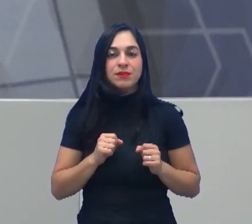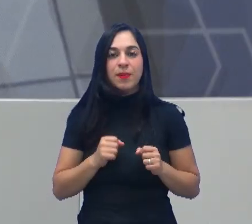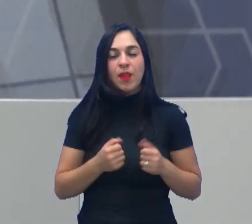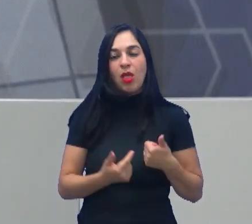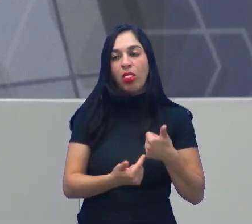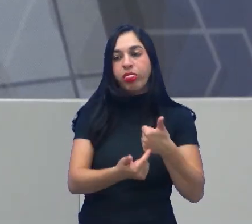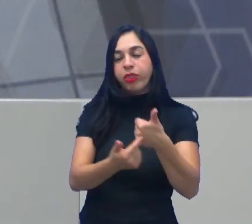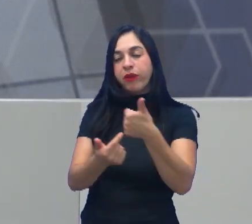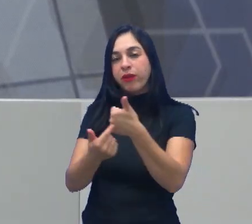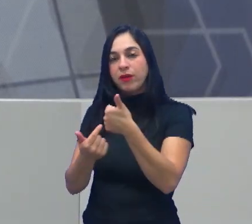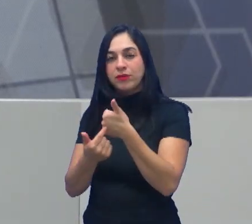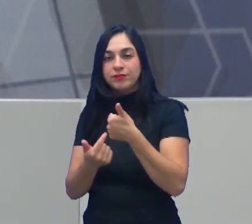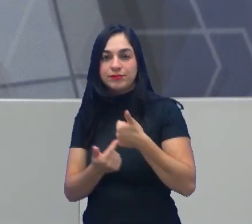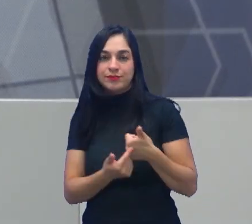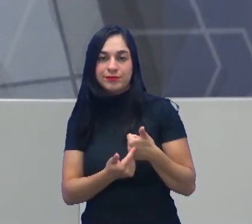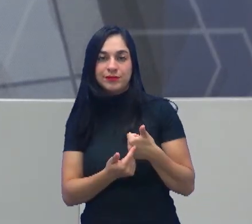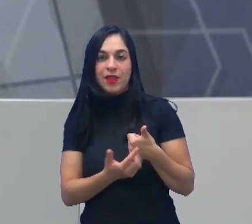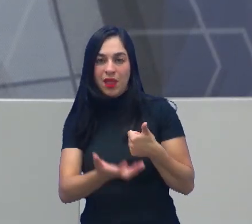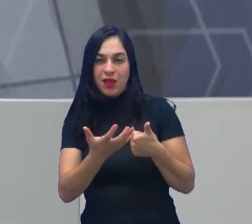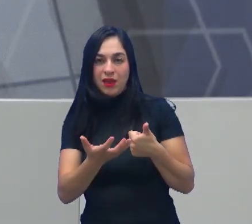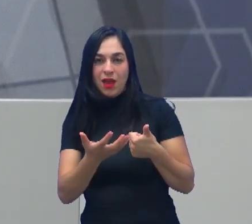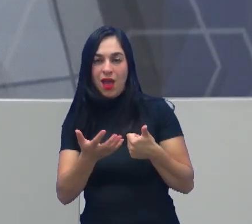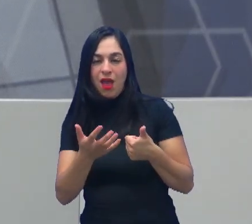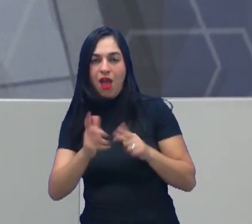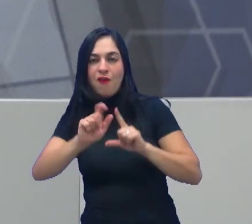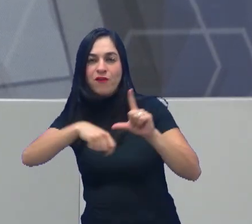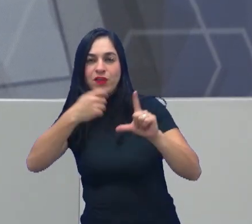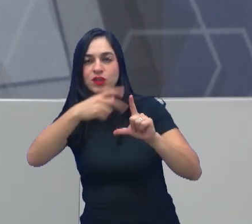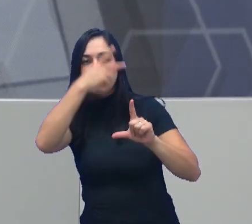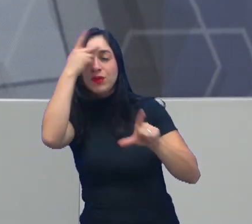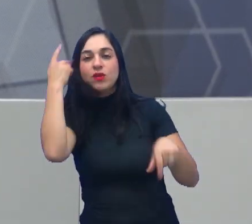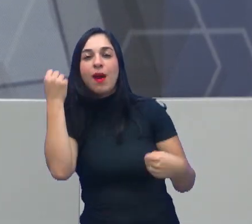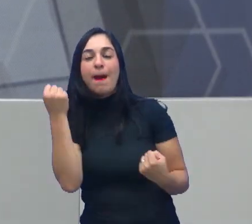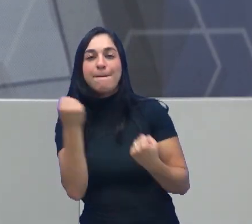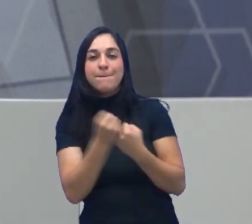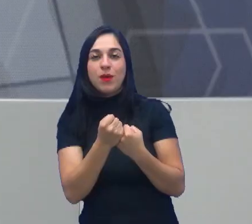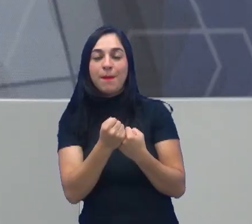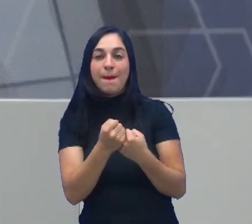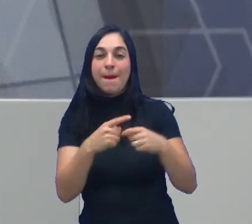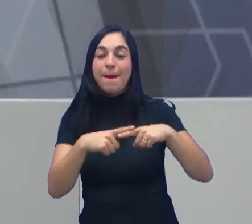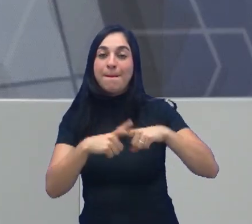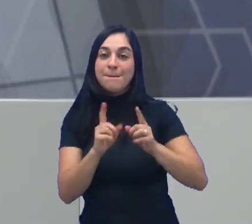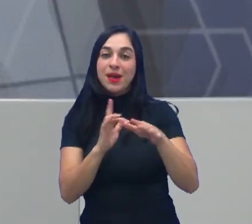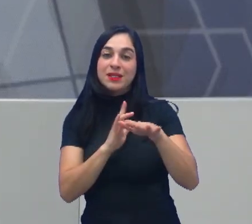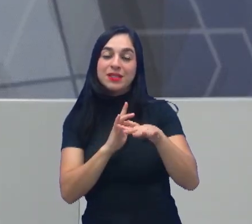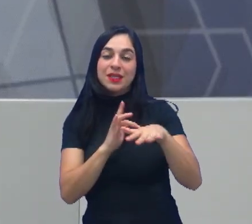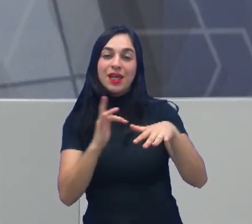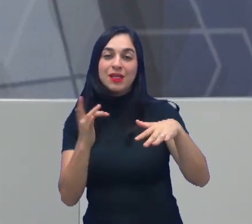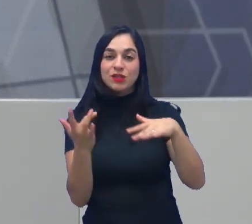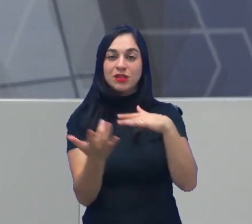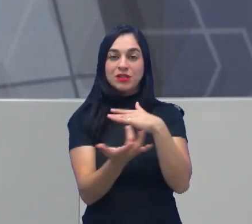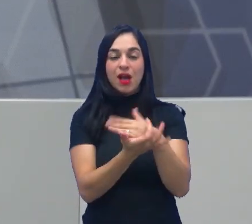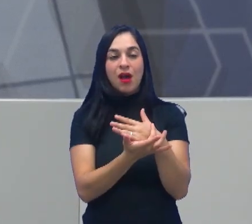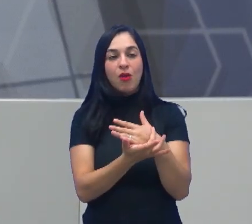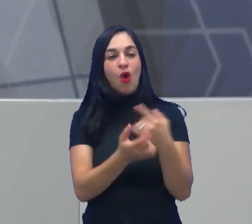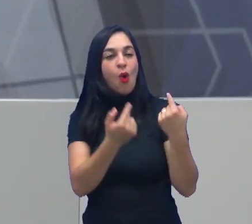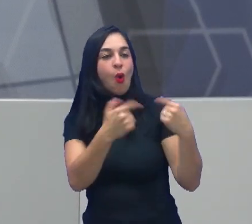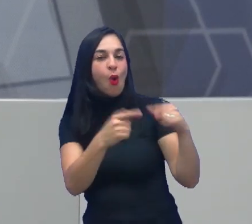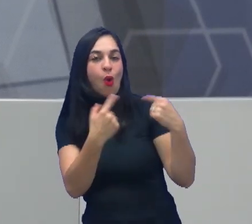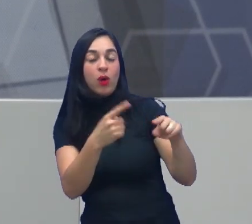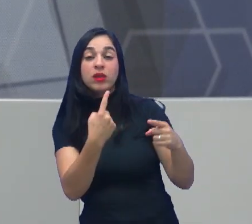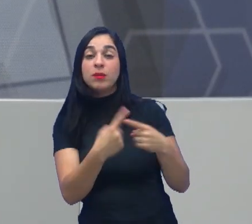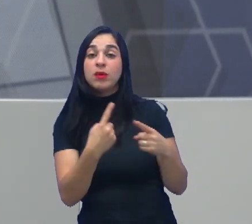para ganhar apoiadores, apanhou na rede social. Apanhou porque as mulheres